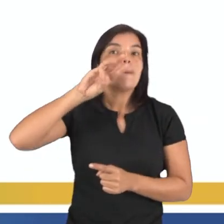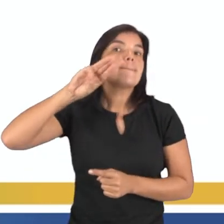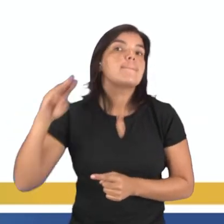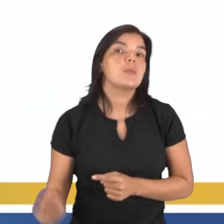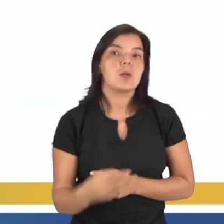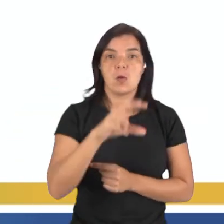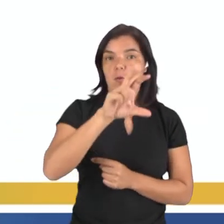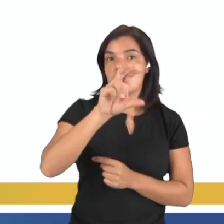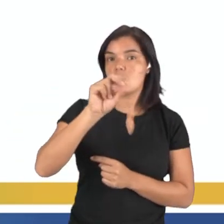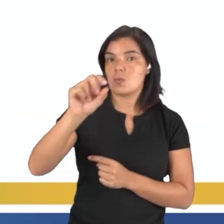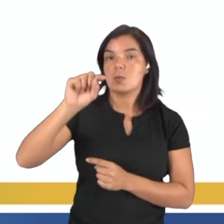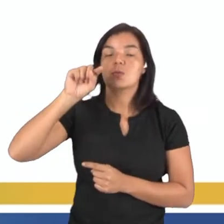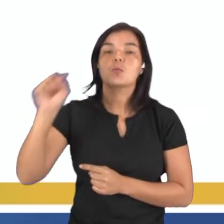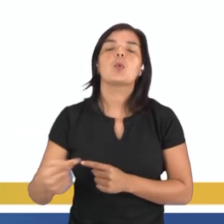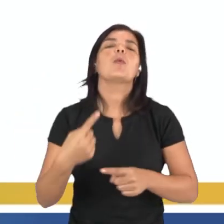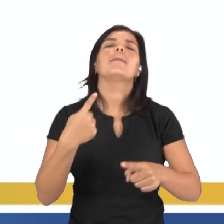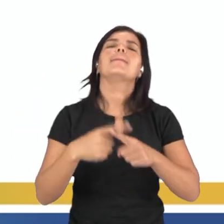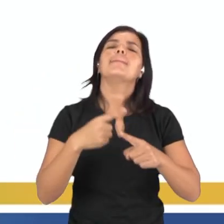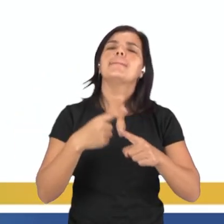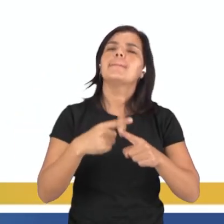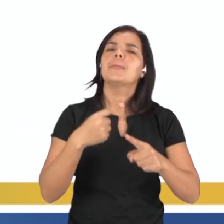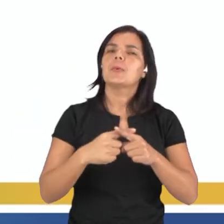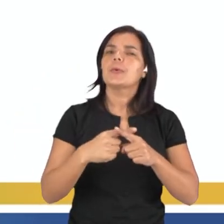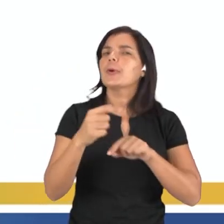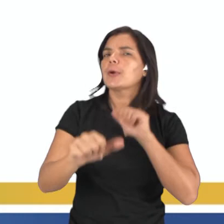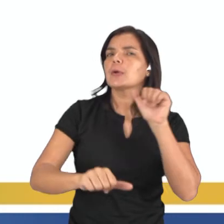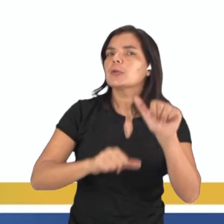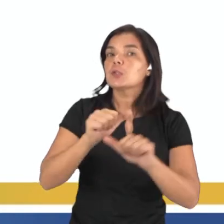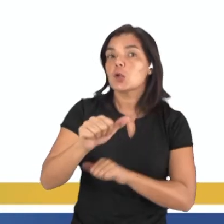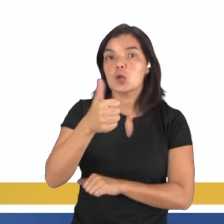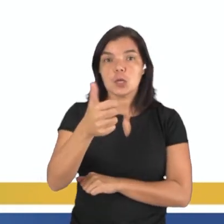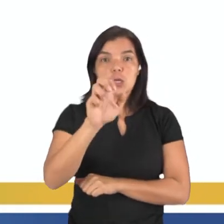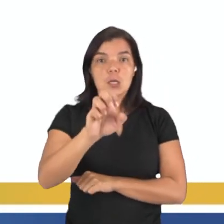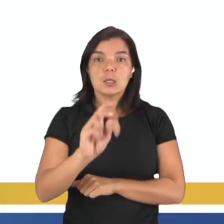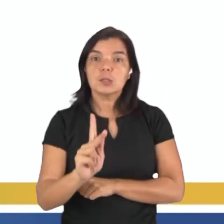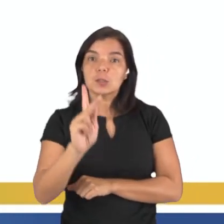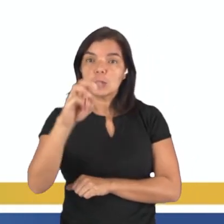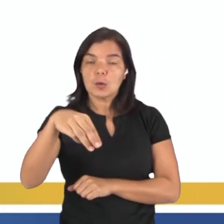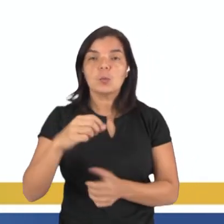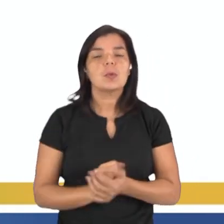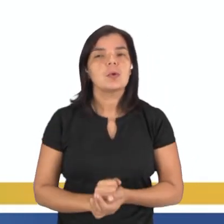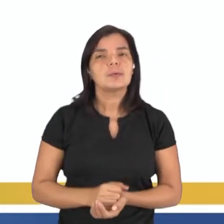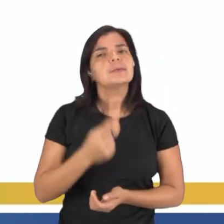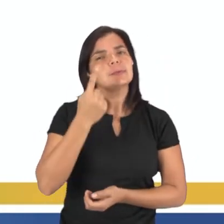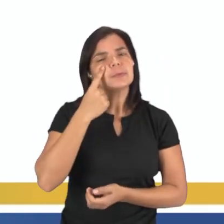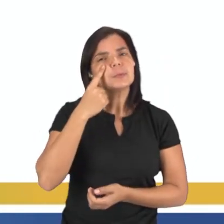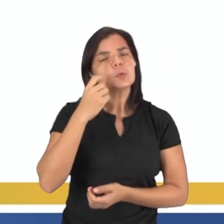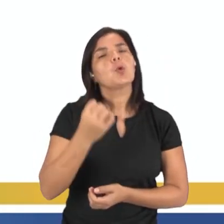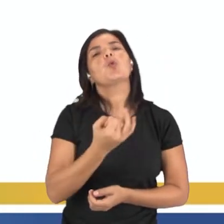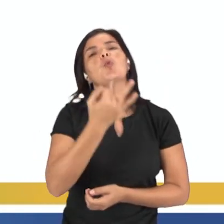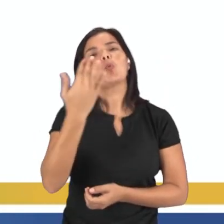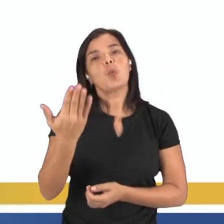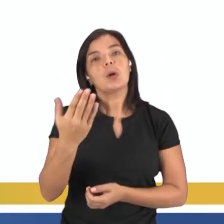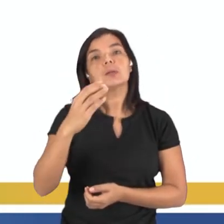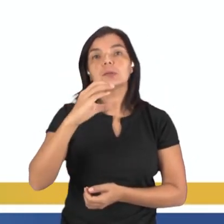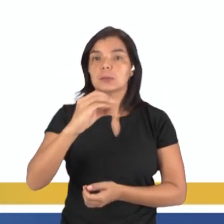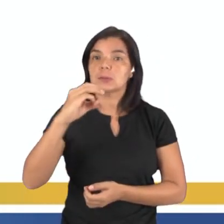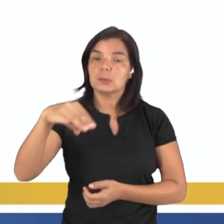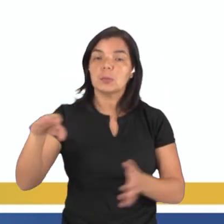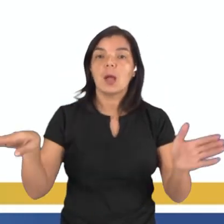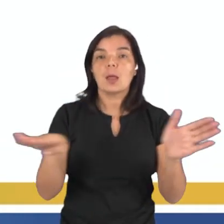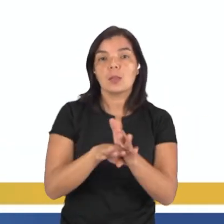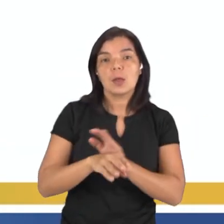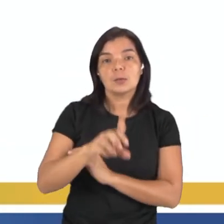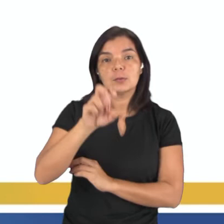1.500.000 centímetros. Por que que ele virou 15 quilômetros? Vamos fazer a conta então, quantos degraus tem de volta até chegar